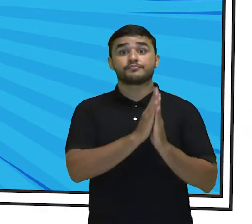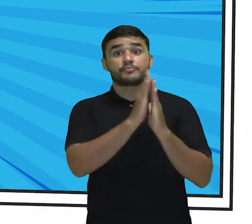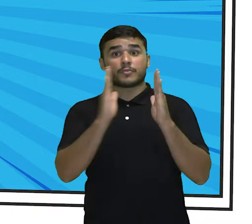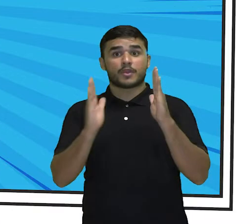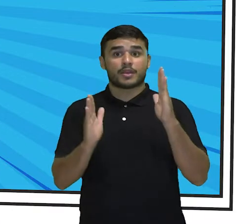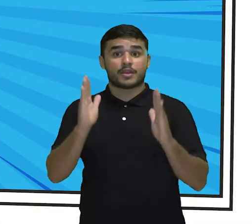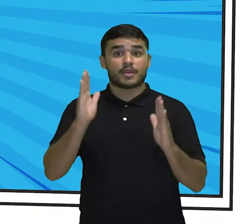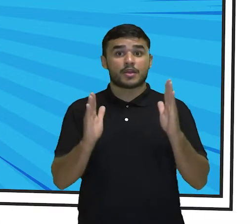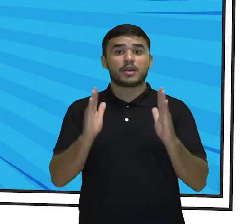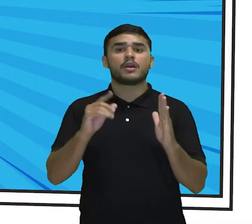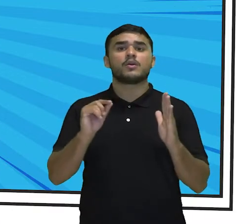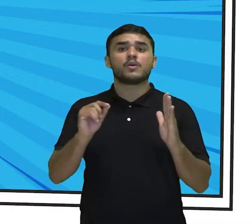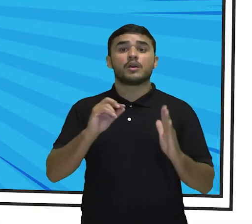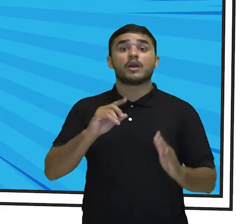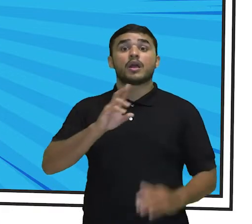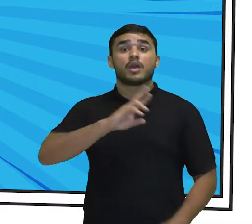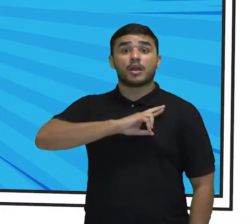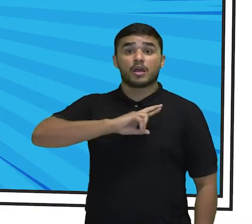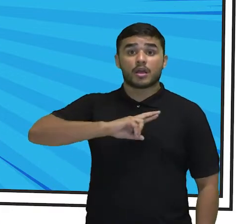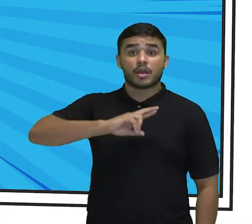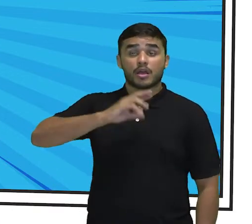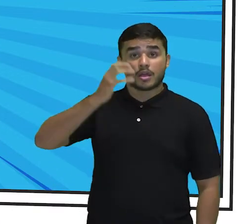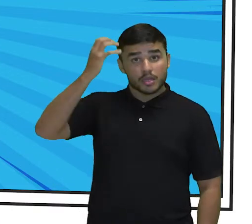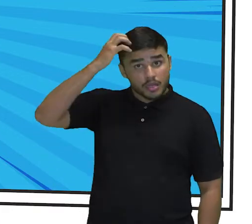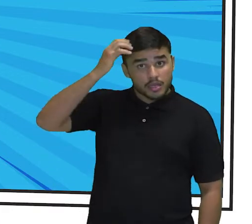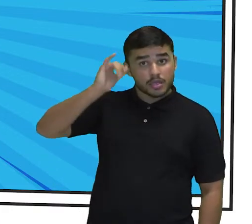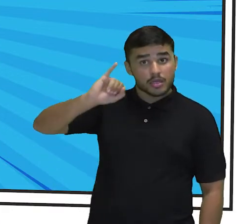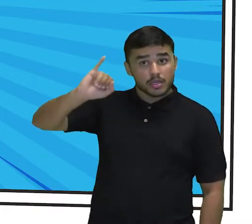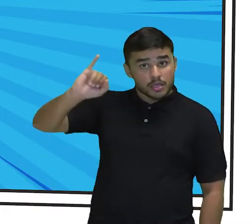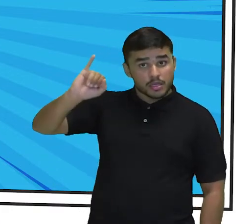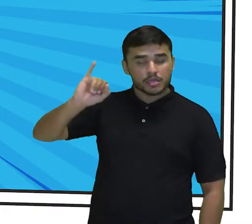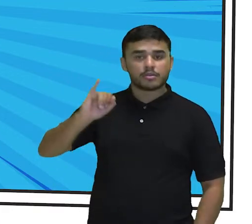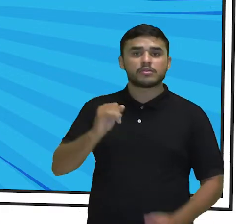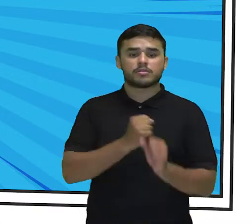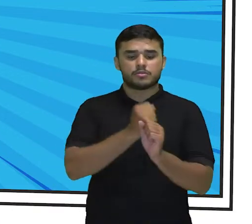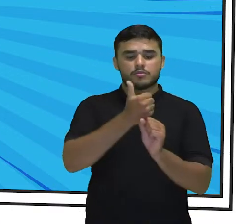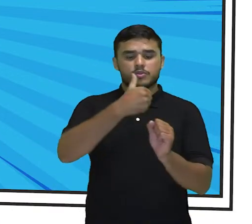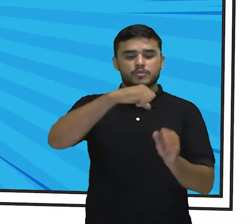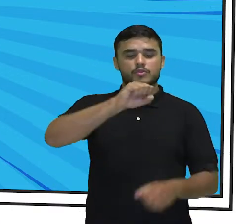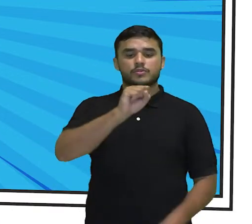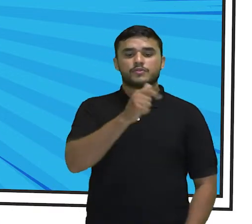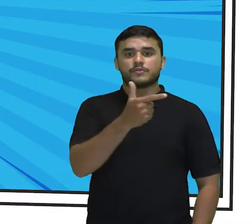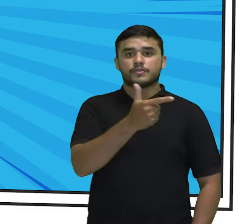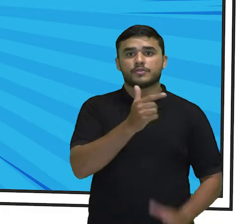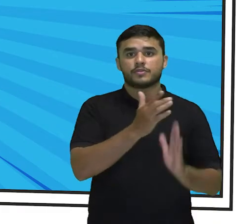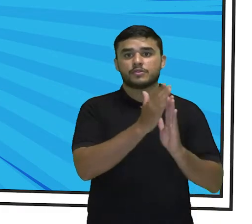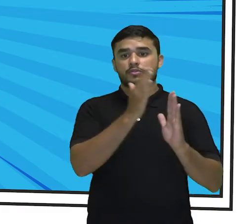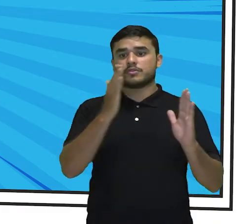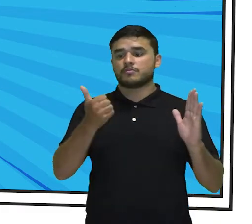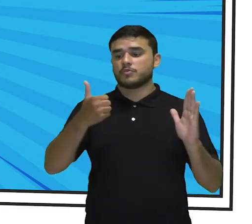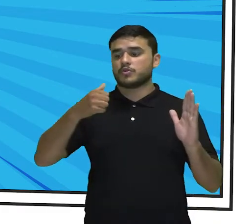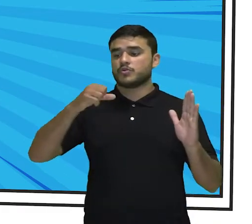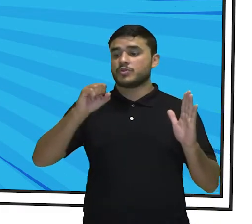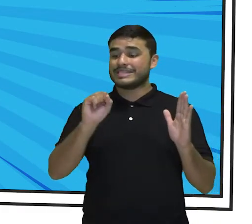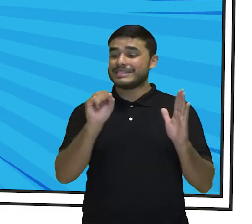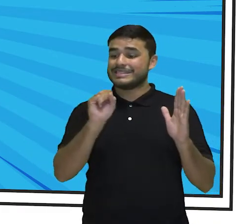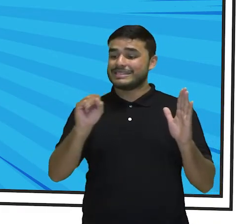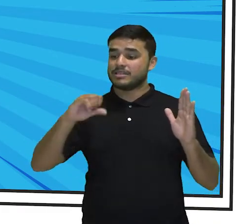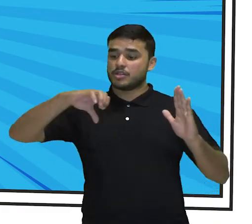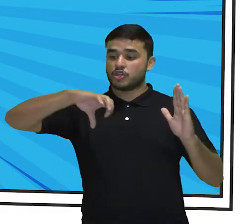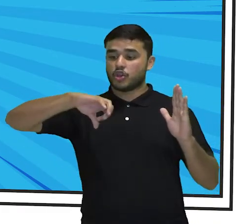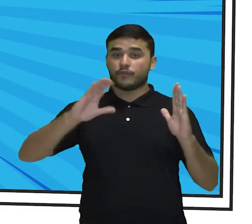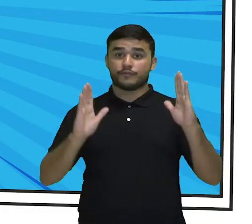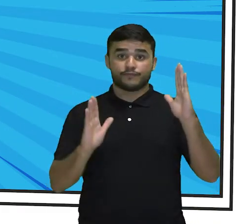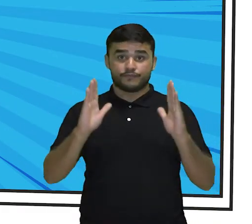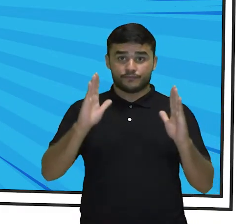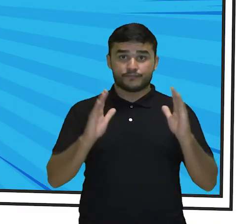independência à proclamação da República. Isso é de 1822 a 1889. Mais uma vez, Brasil